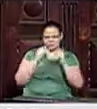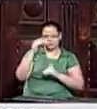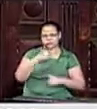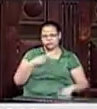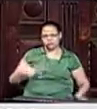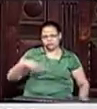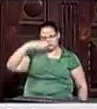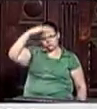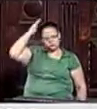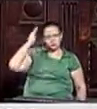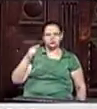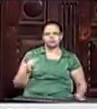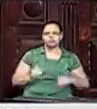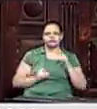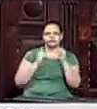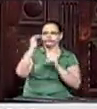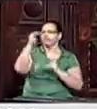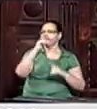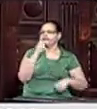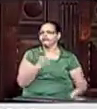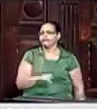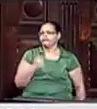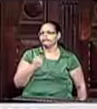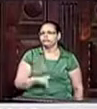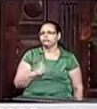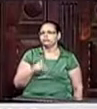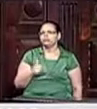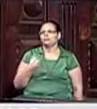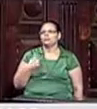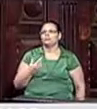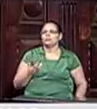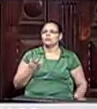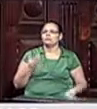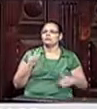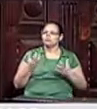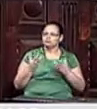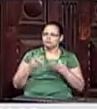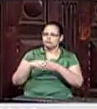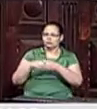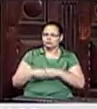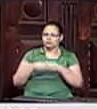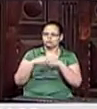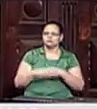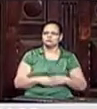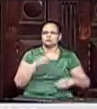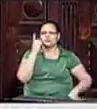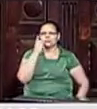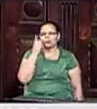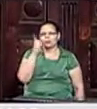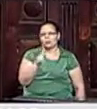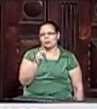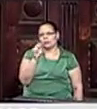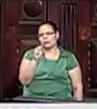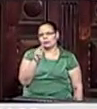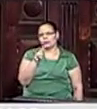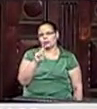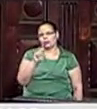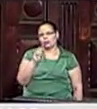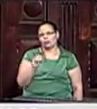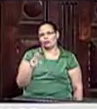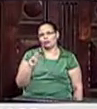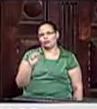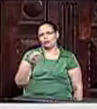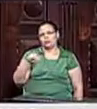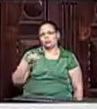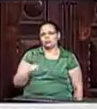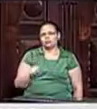do golpista Temer. Eu quero aqui enviar uma saudação, deputado Paulo Ramos e Vandeck Carneiro,